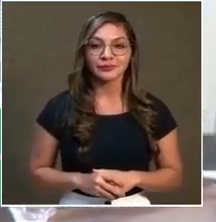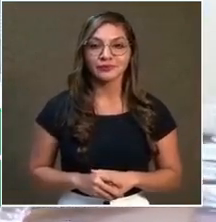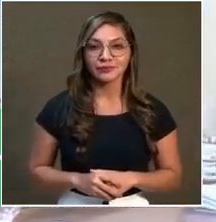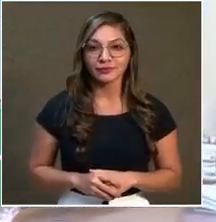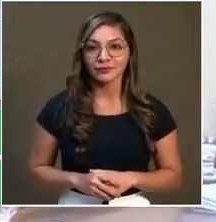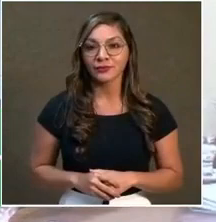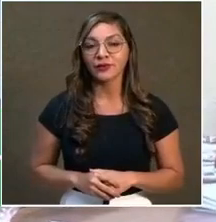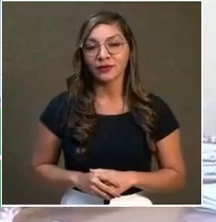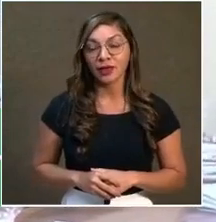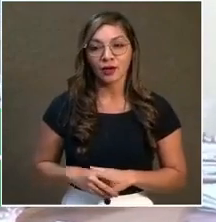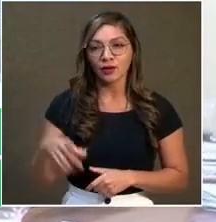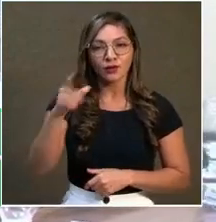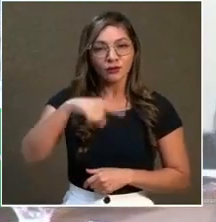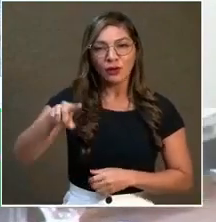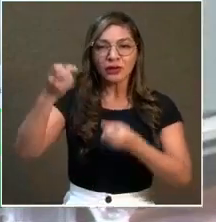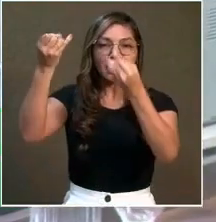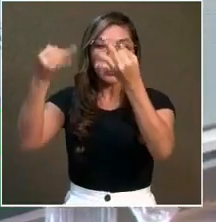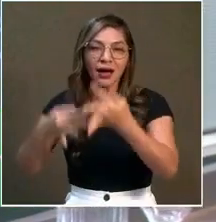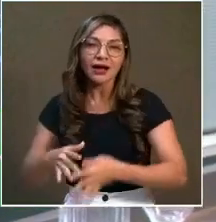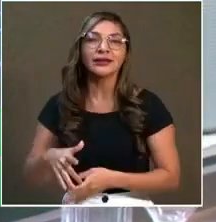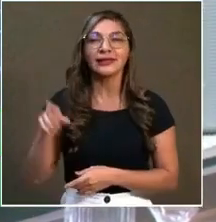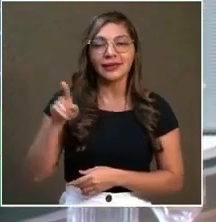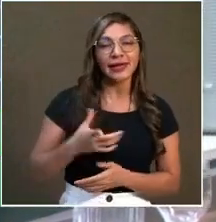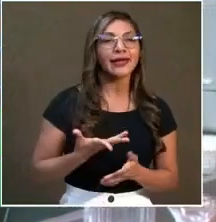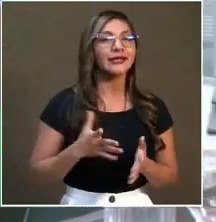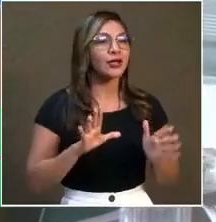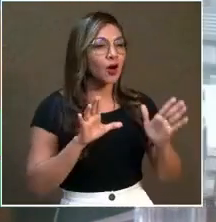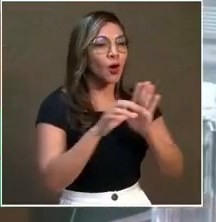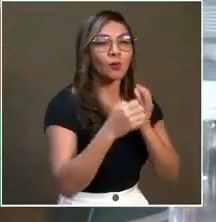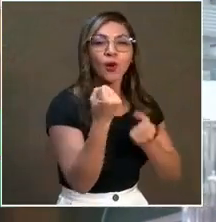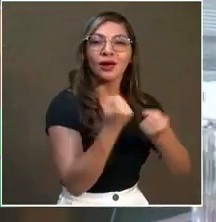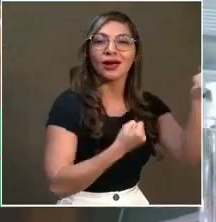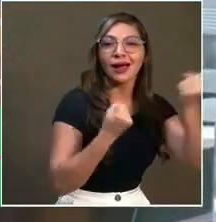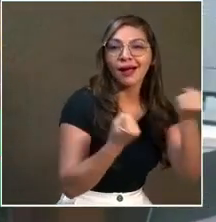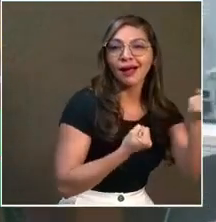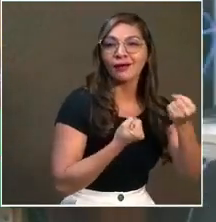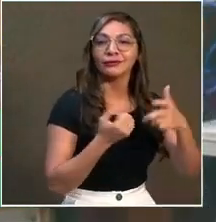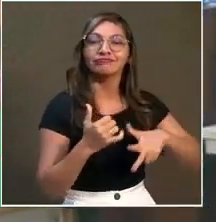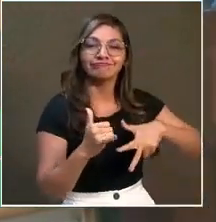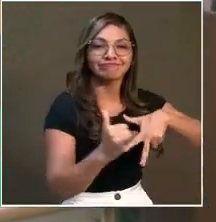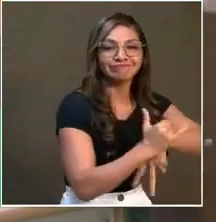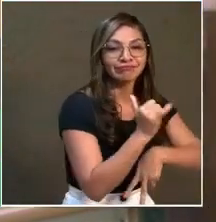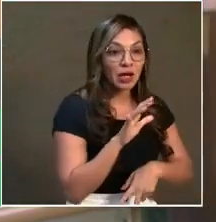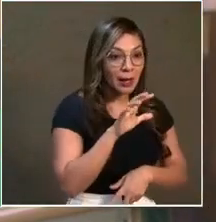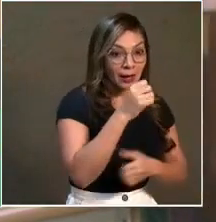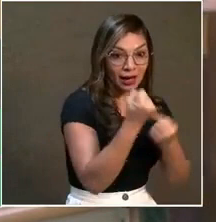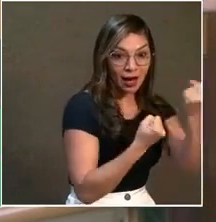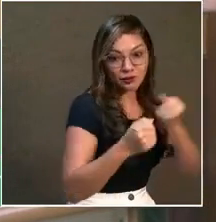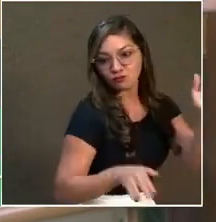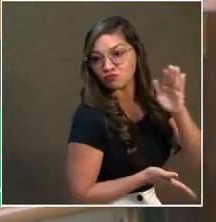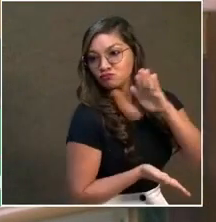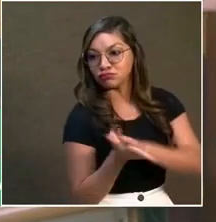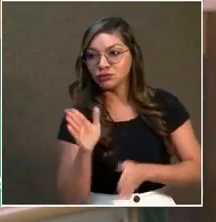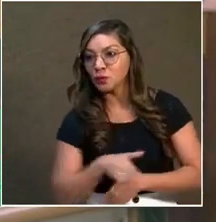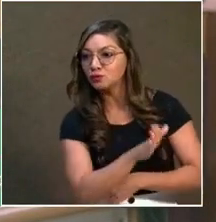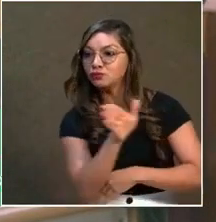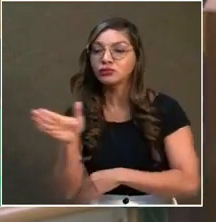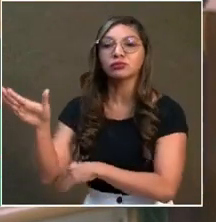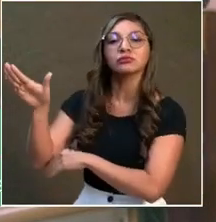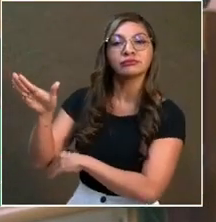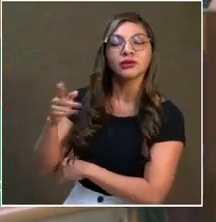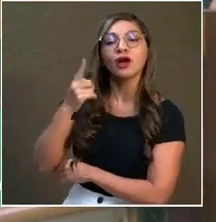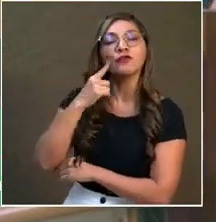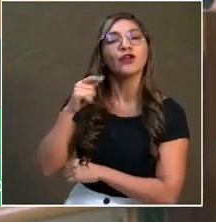foi vendido aqui que ele roubou o carro da vítima. Que ele pegou o carro e foi embora após a execução. Vocês viram? Coloca lá no